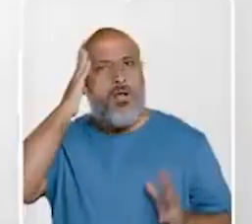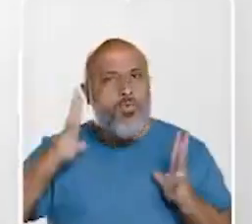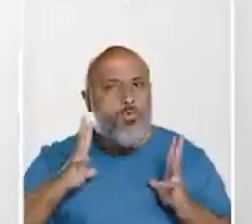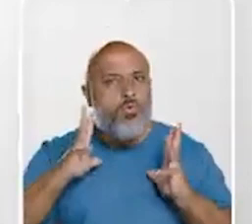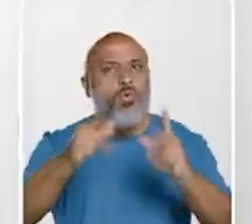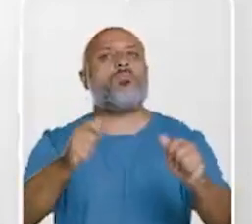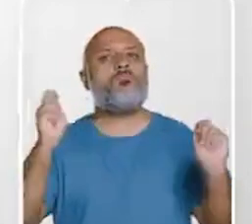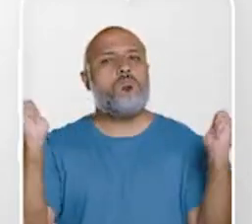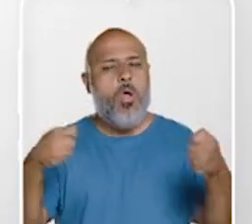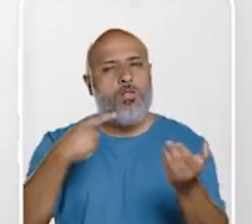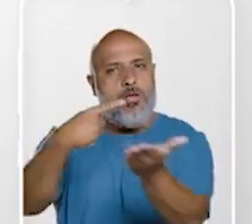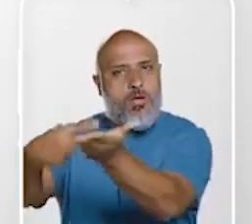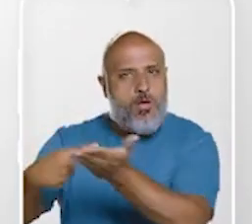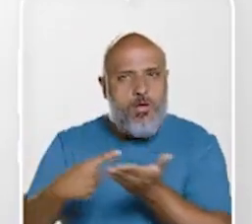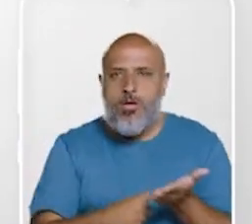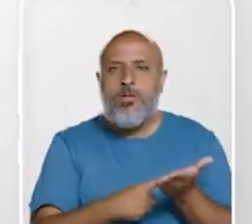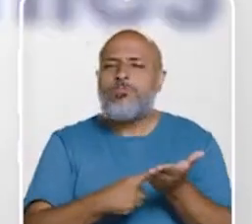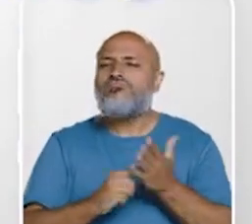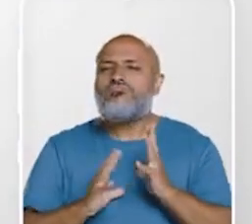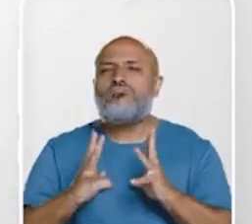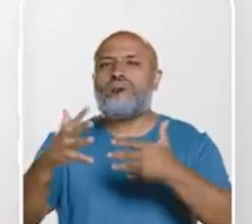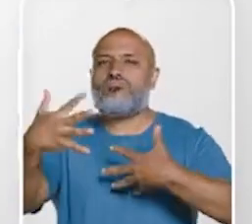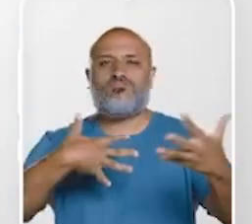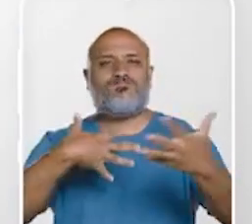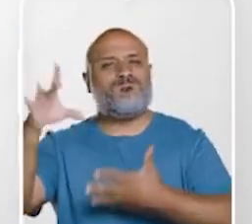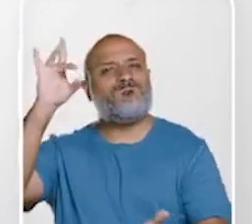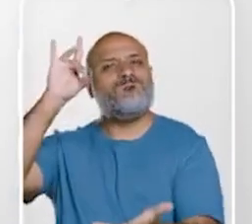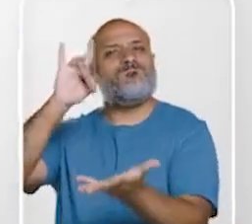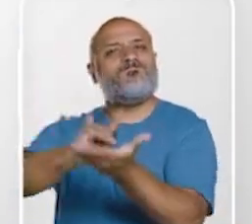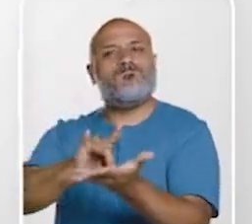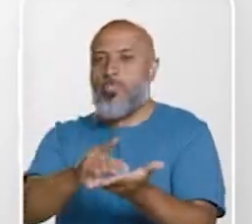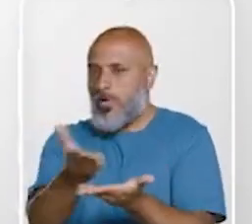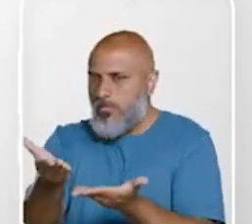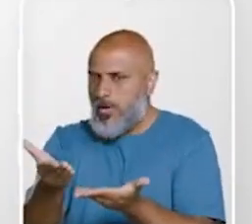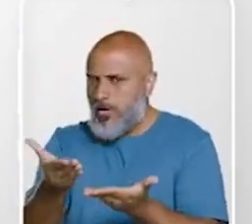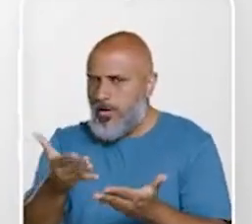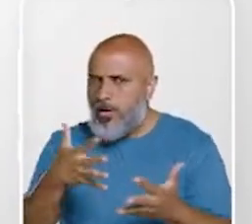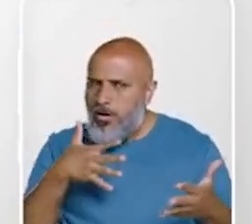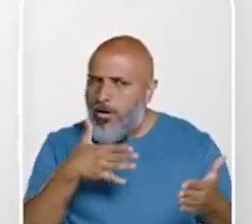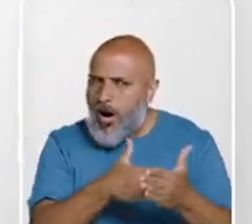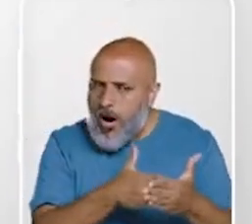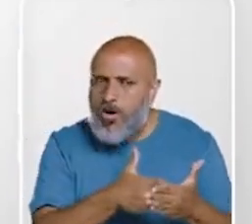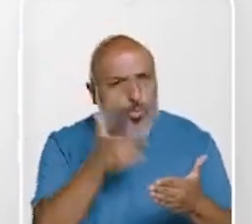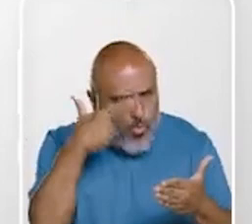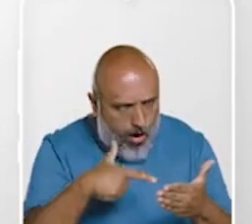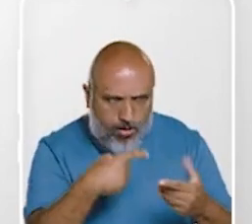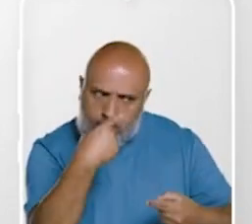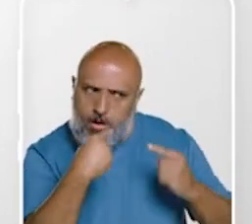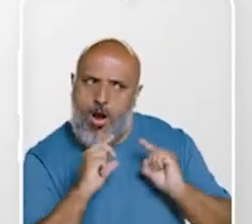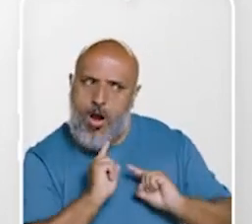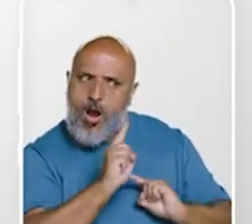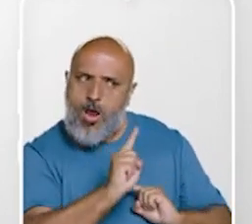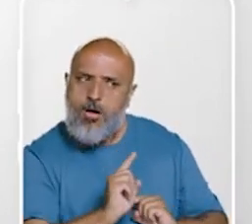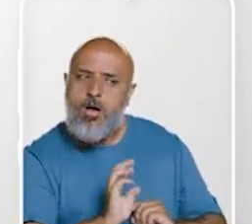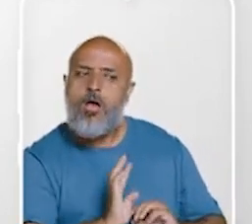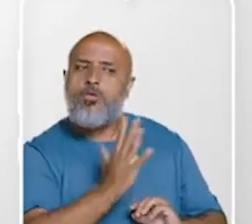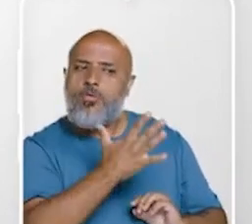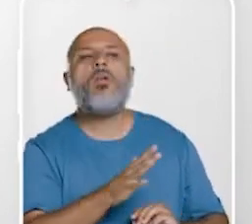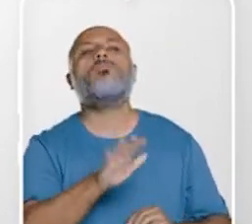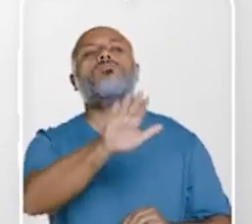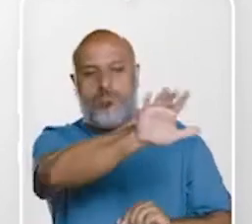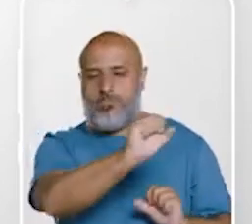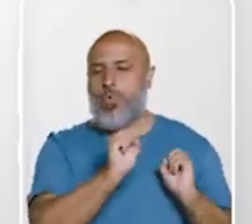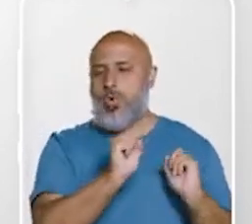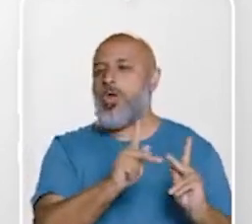muito bem que é possível negociar em bases limpas e transparentes. Mas se houver qualquer impasse que eu não possa resolver,